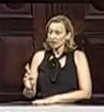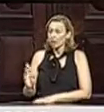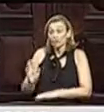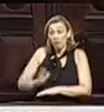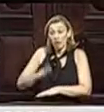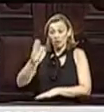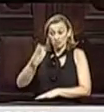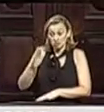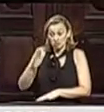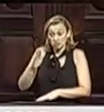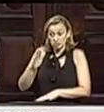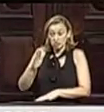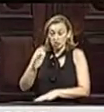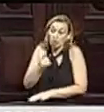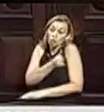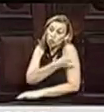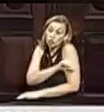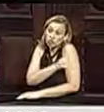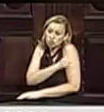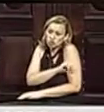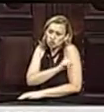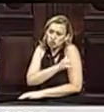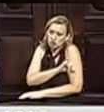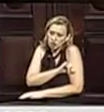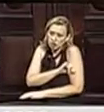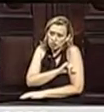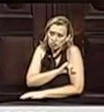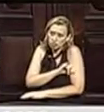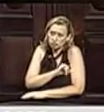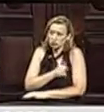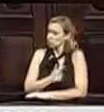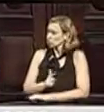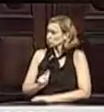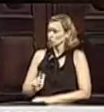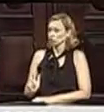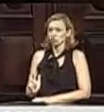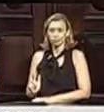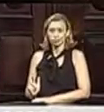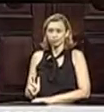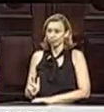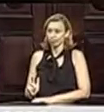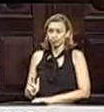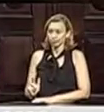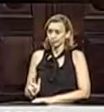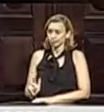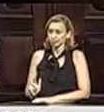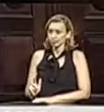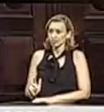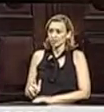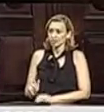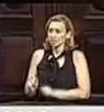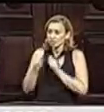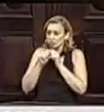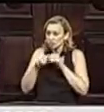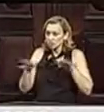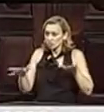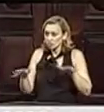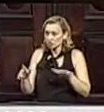maior. O Rio de Janeiro não estava no Repetro e não existia ainda a extensão do Repetro até 2040. Peço